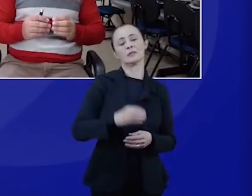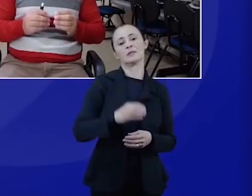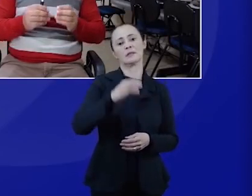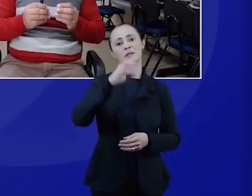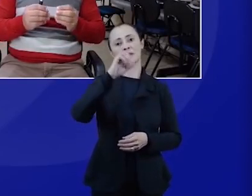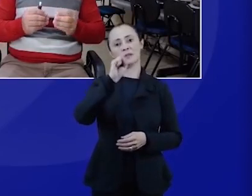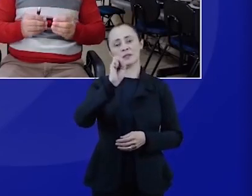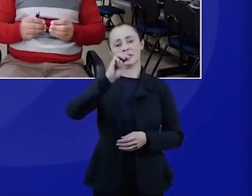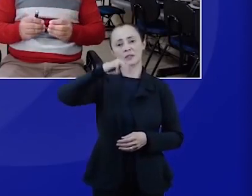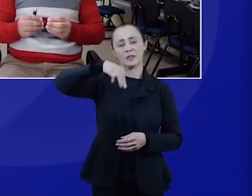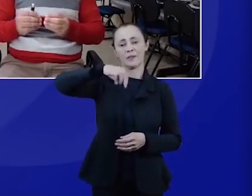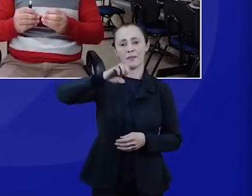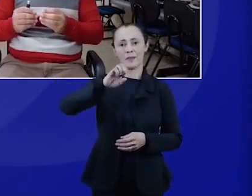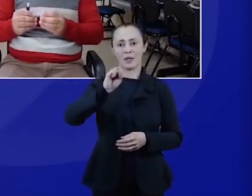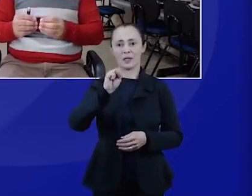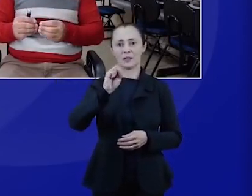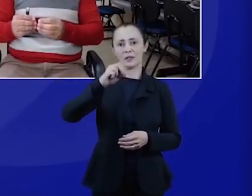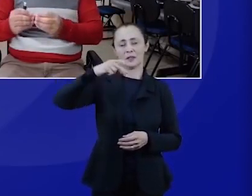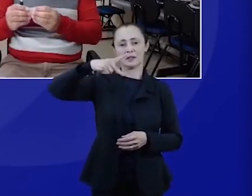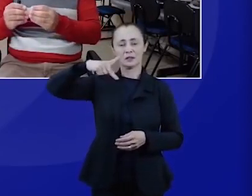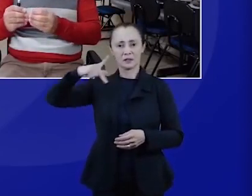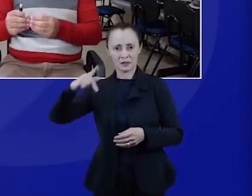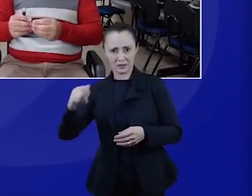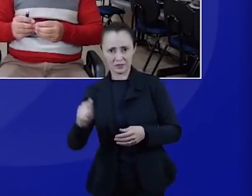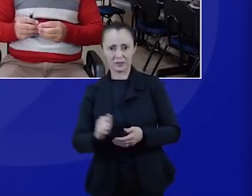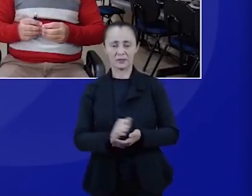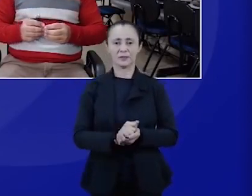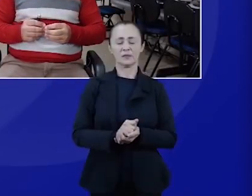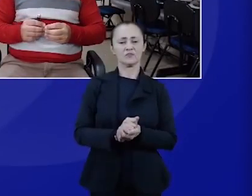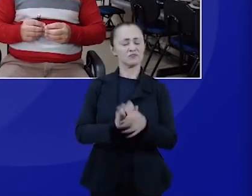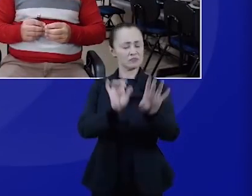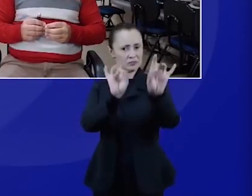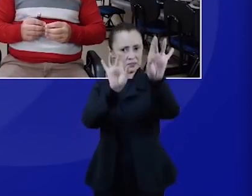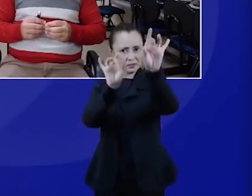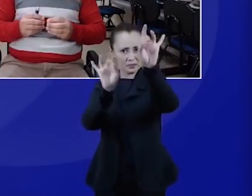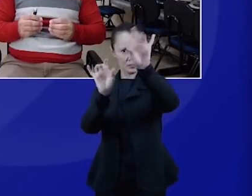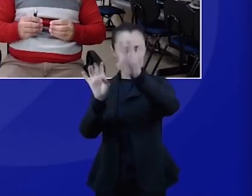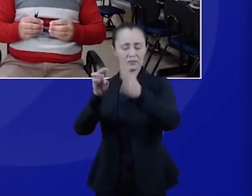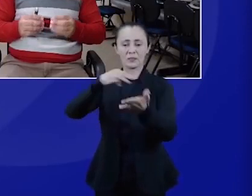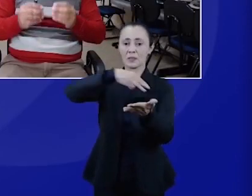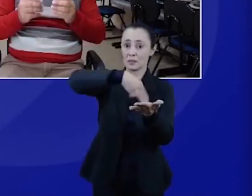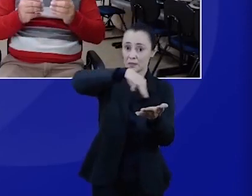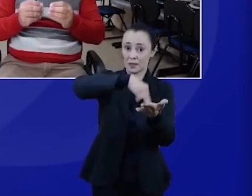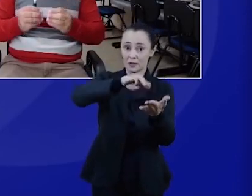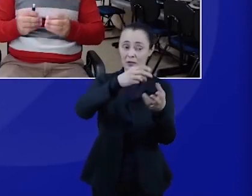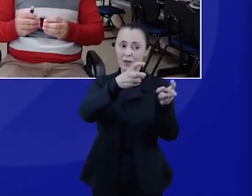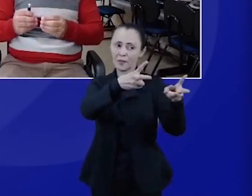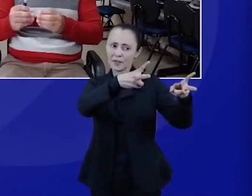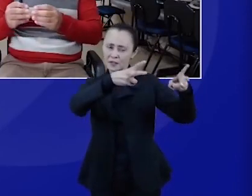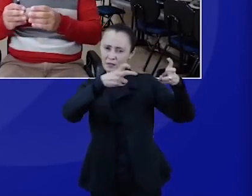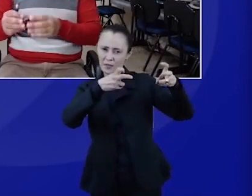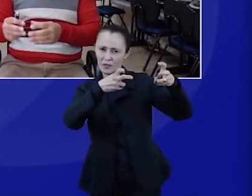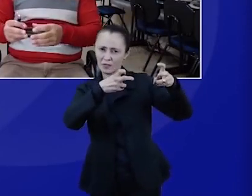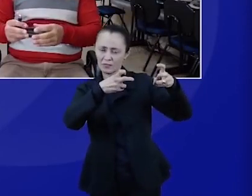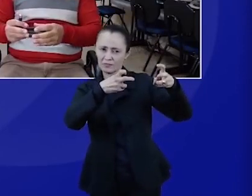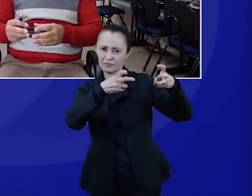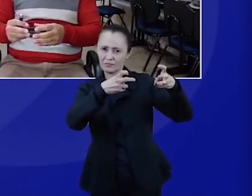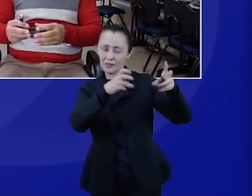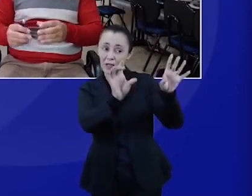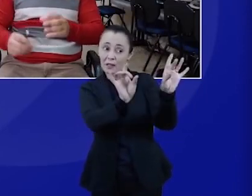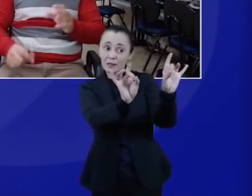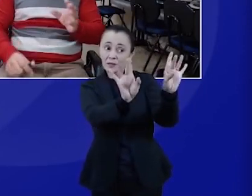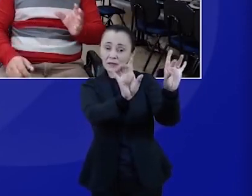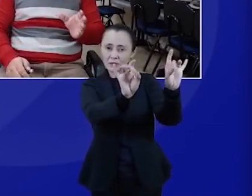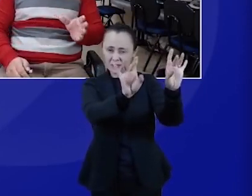seja, Secretaria de Modalidades Especializadas. Perceberam? Modalidades